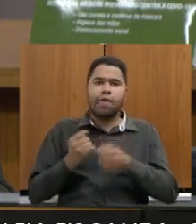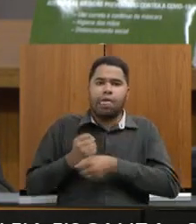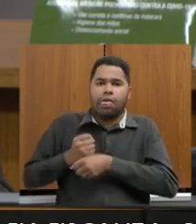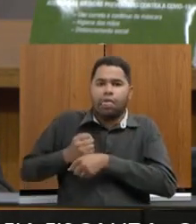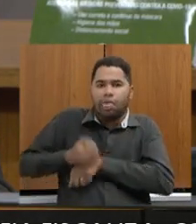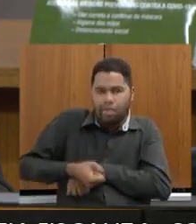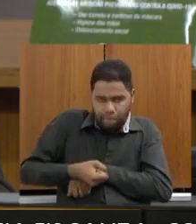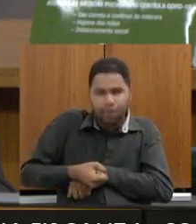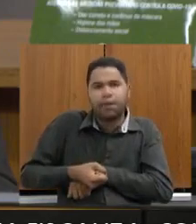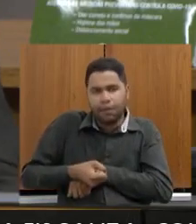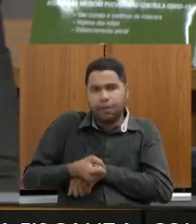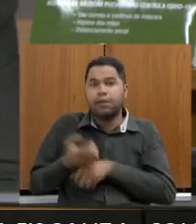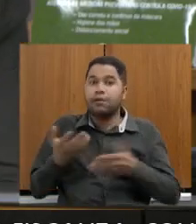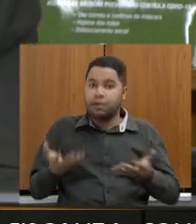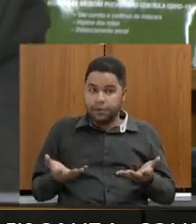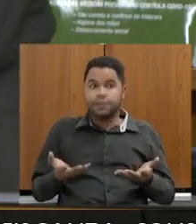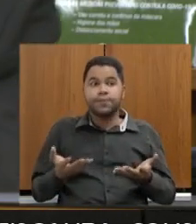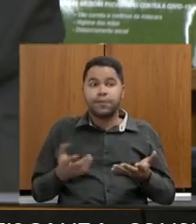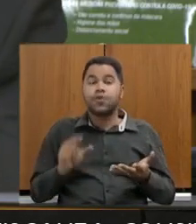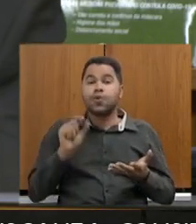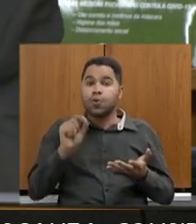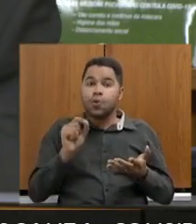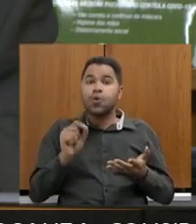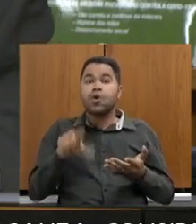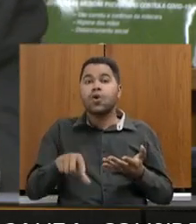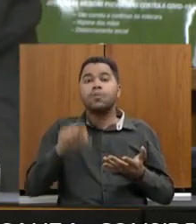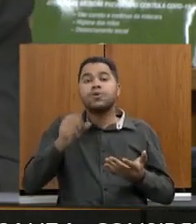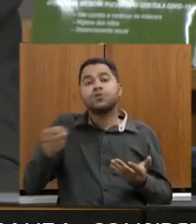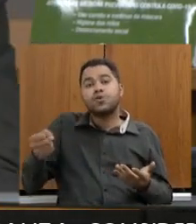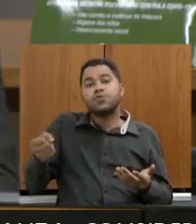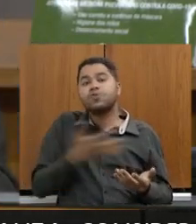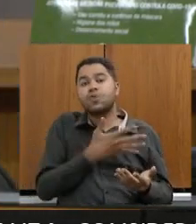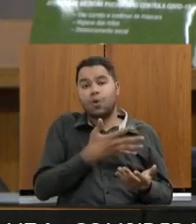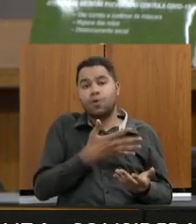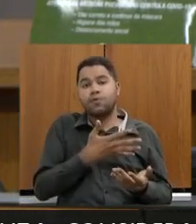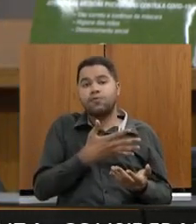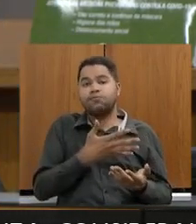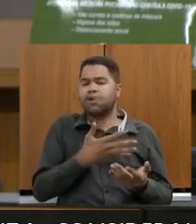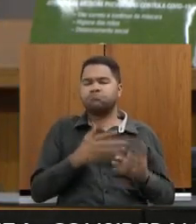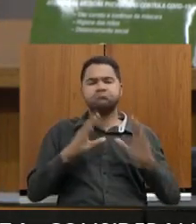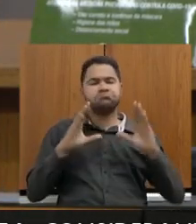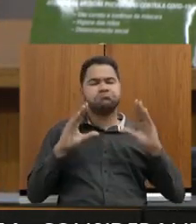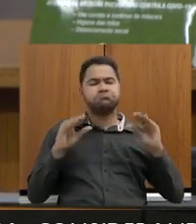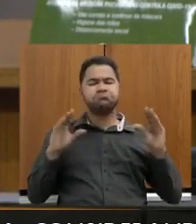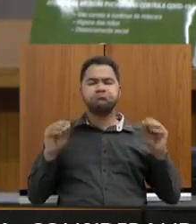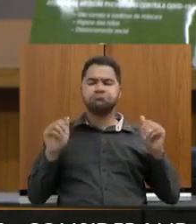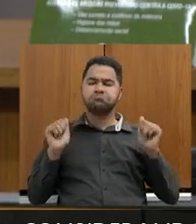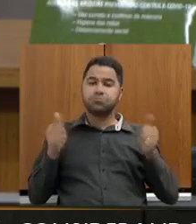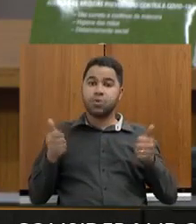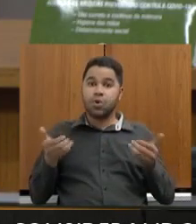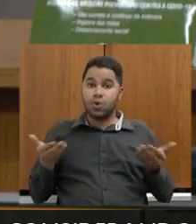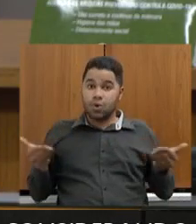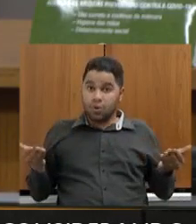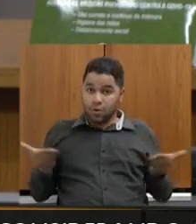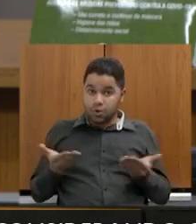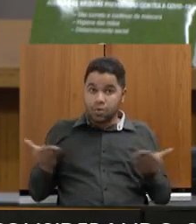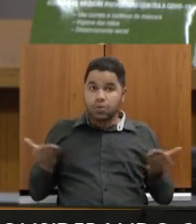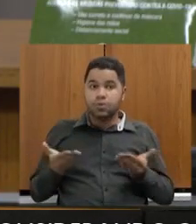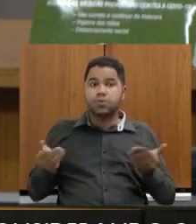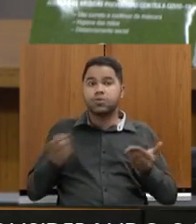travões que eles então fariam opção pela nova carreira com maior tranquilidade hoje